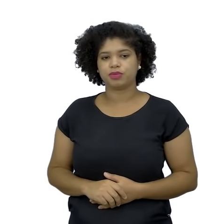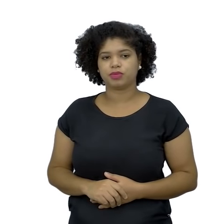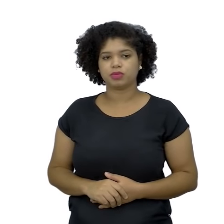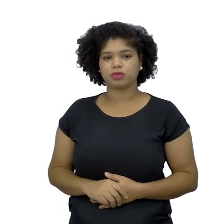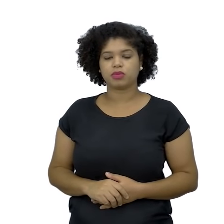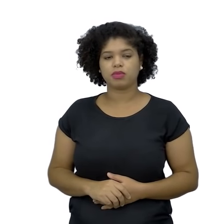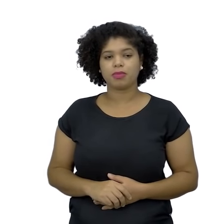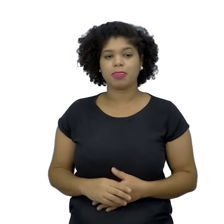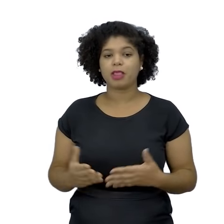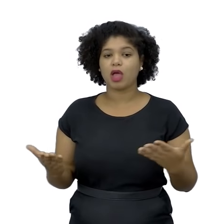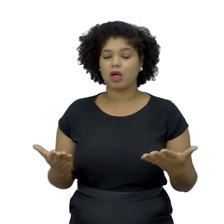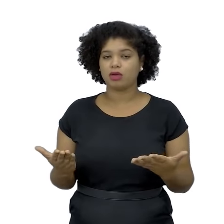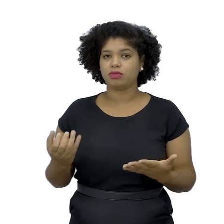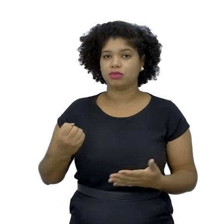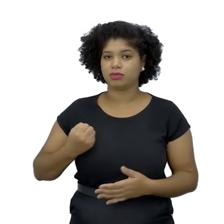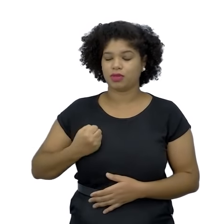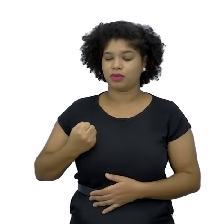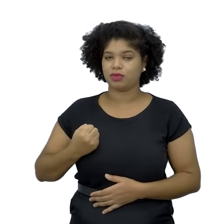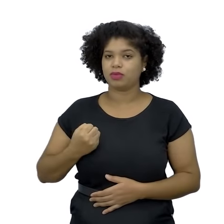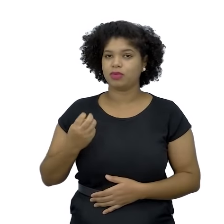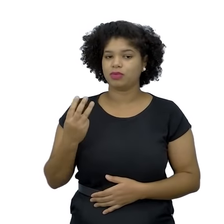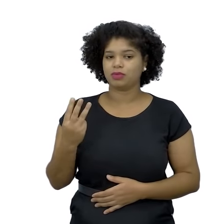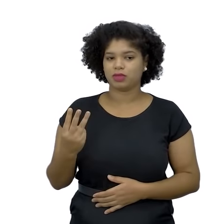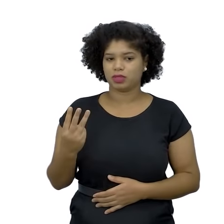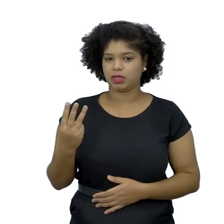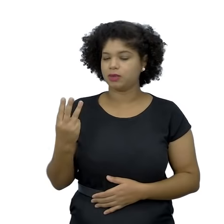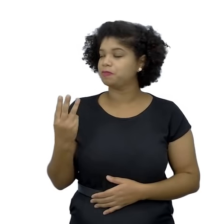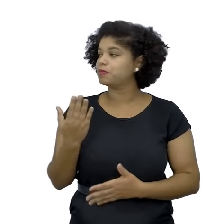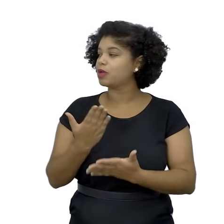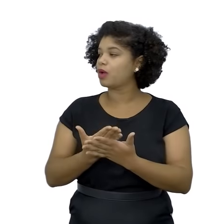Na aula 3, nós temos a habilidade